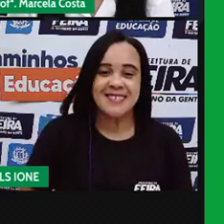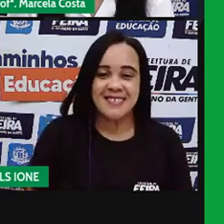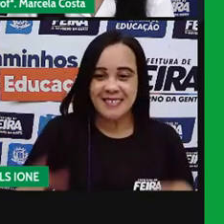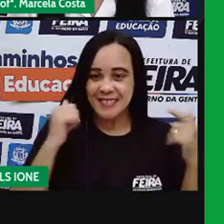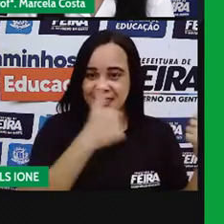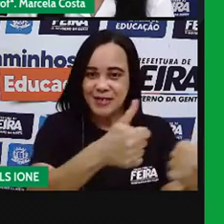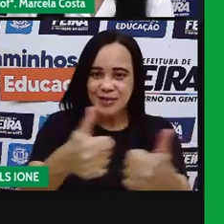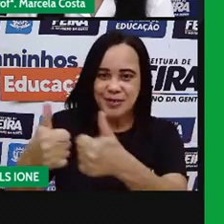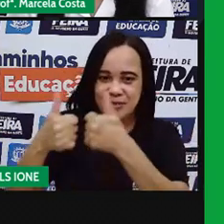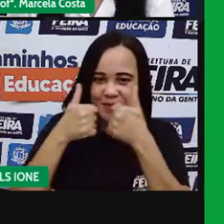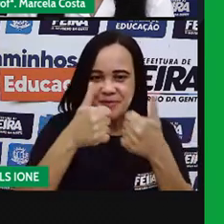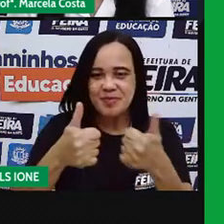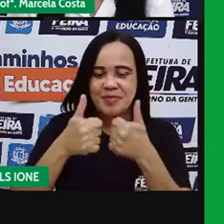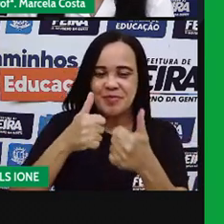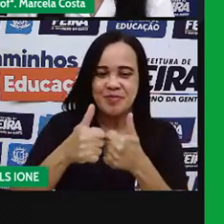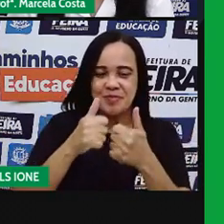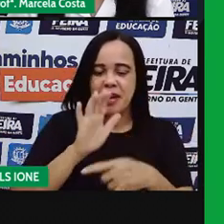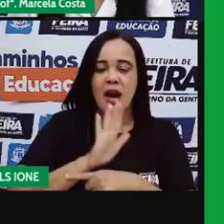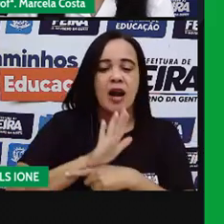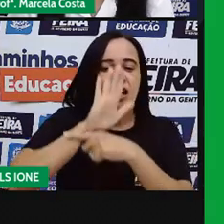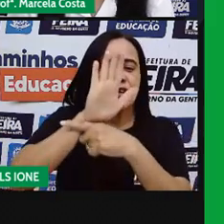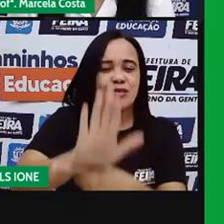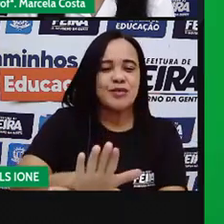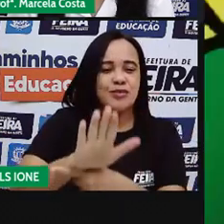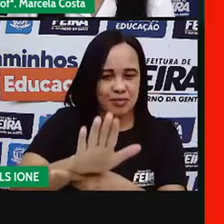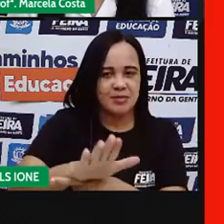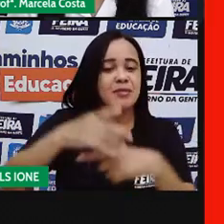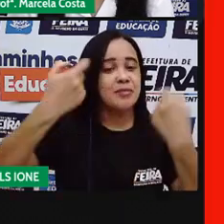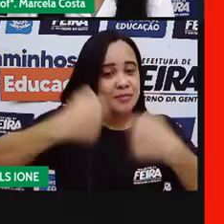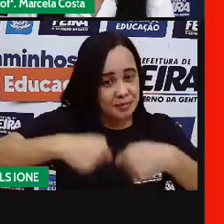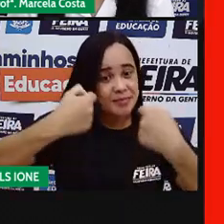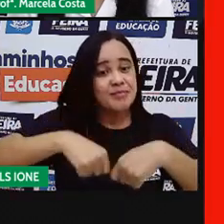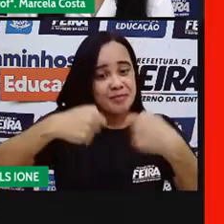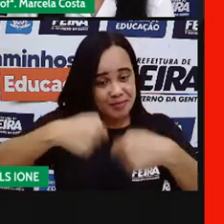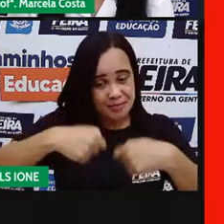Tudo bem precisar de alguma ajuda.